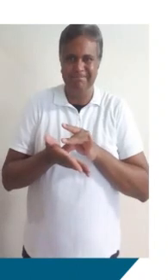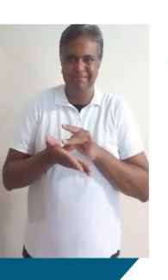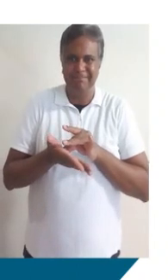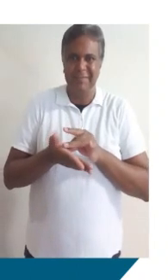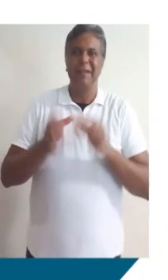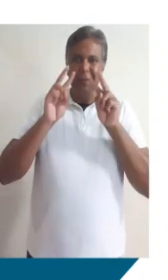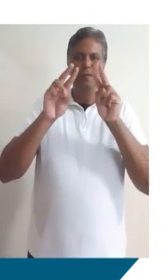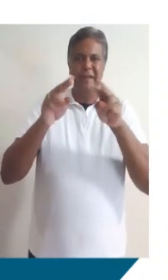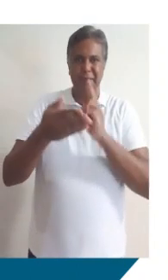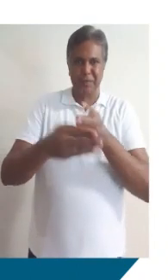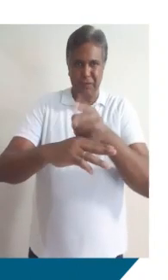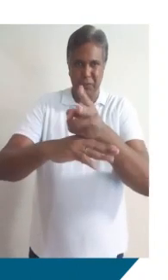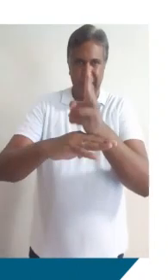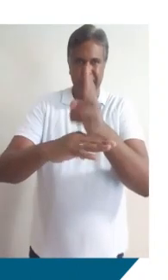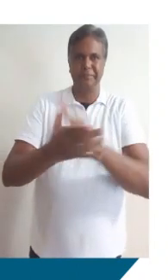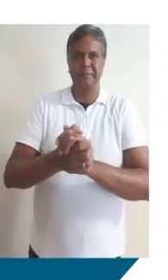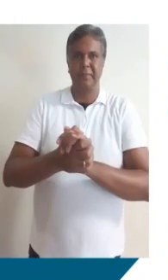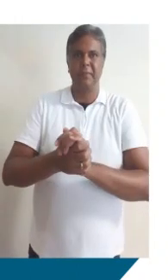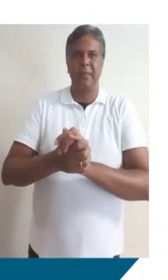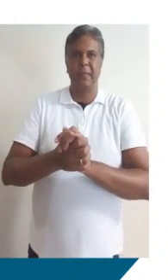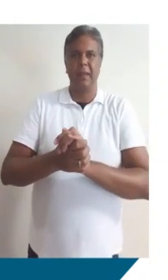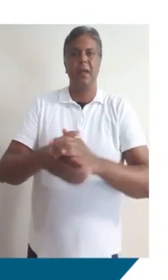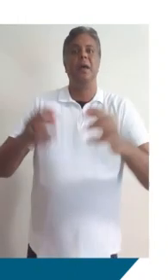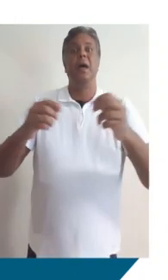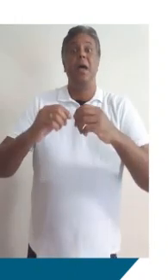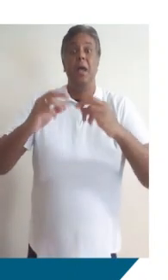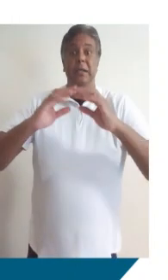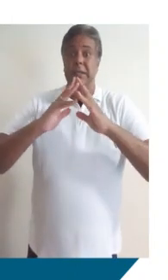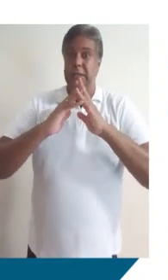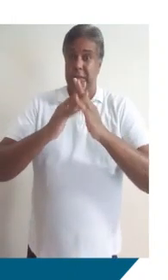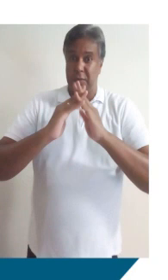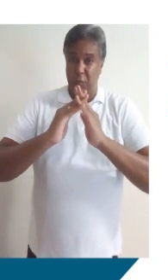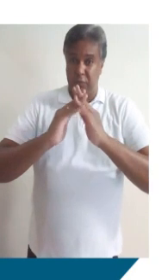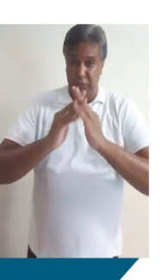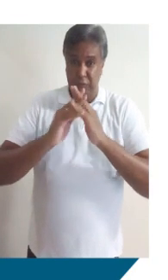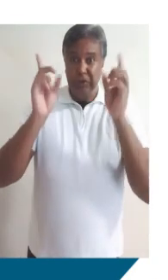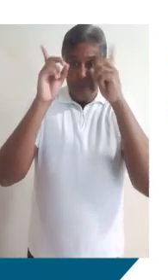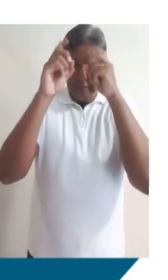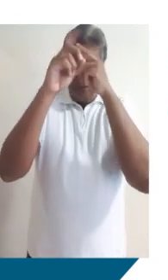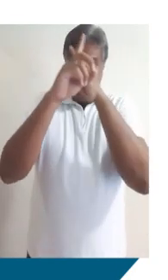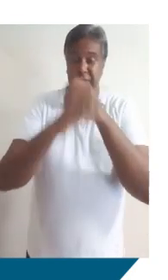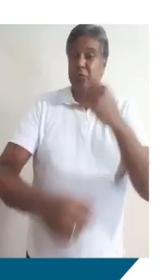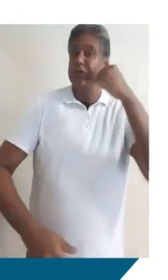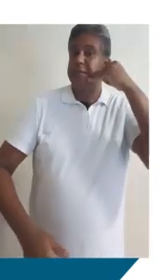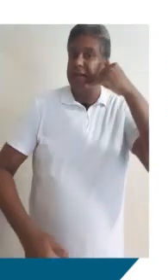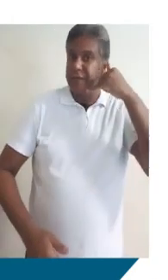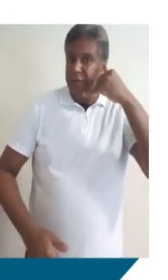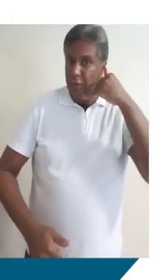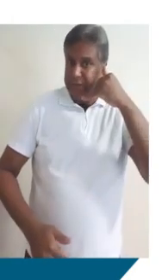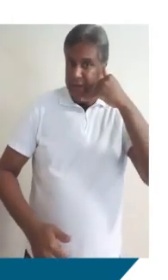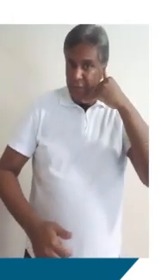Vamos ler. Além disso, com peças cada vez mais complexas e encaixes milimétricos, esses smartphones precisam de uma mão de